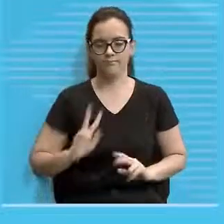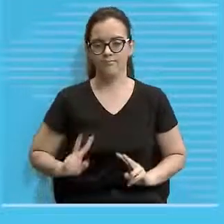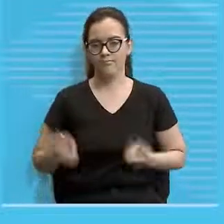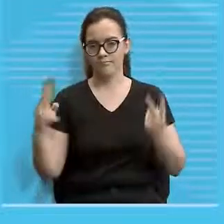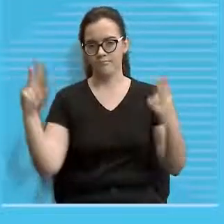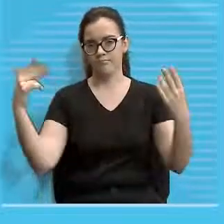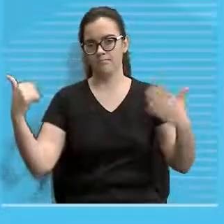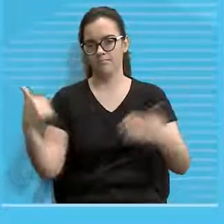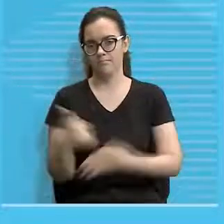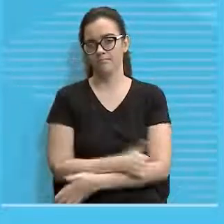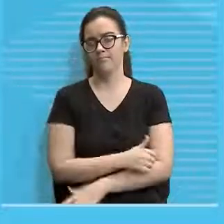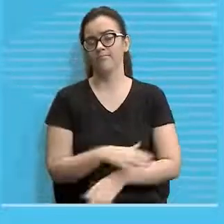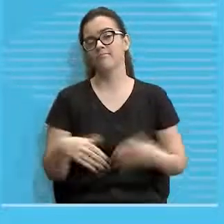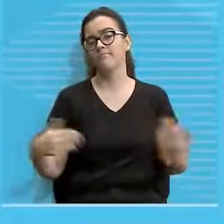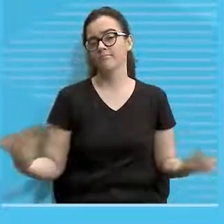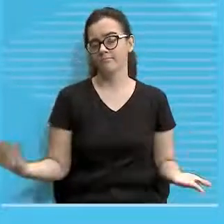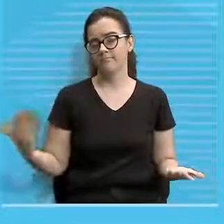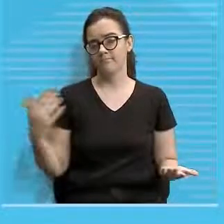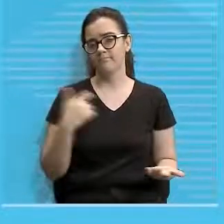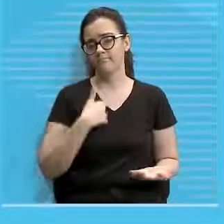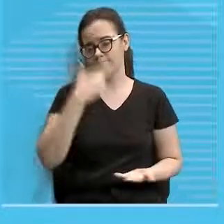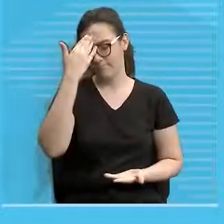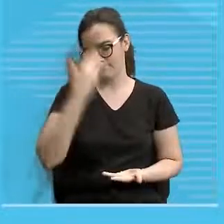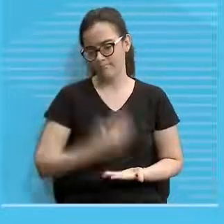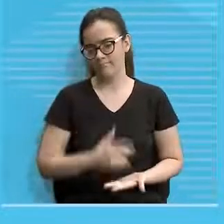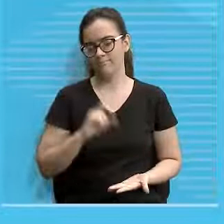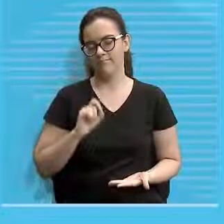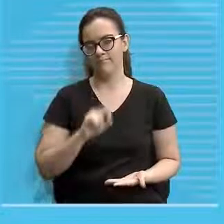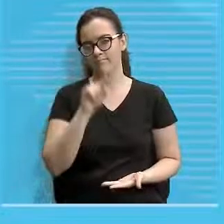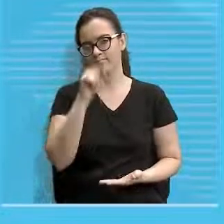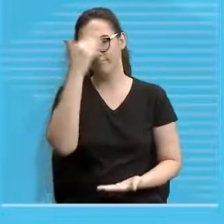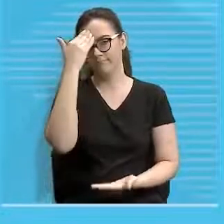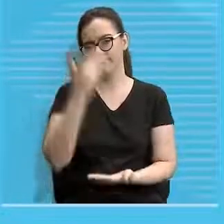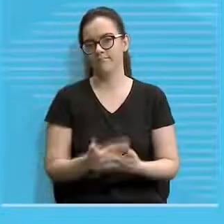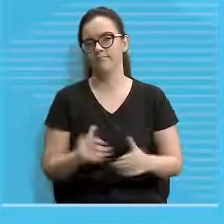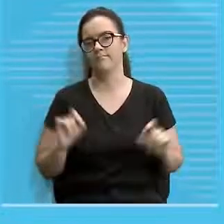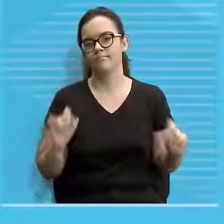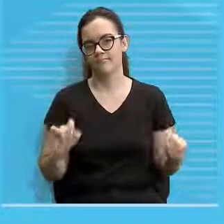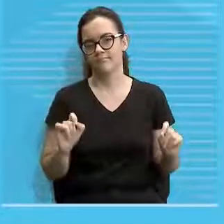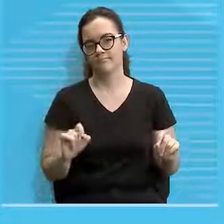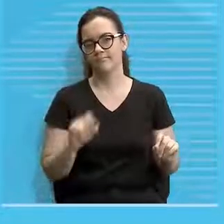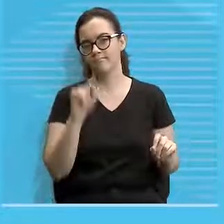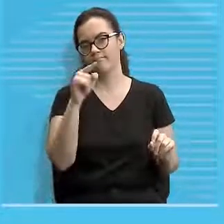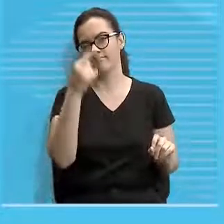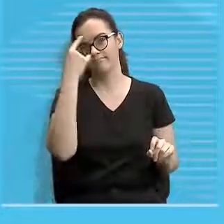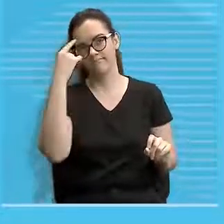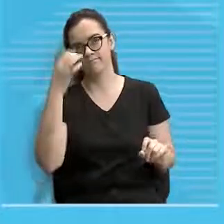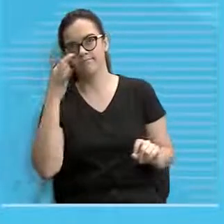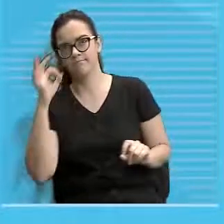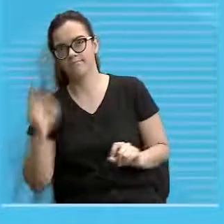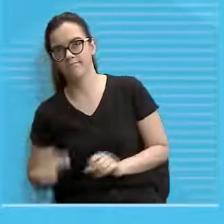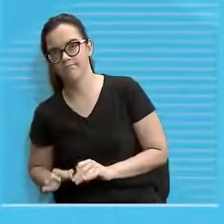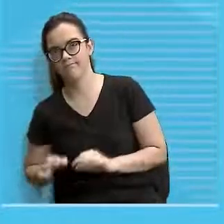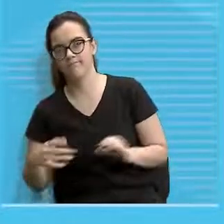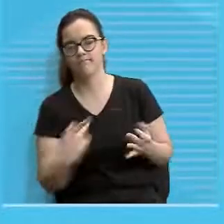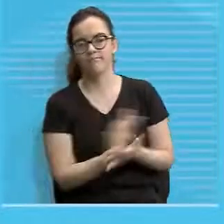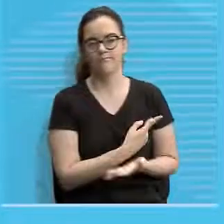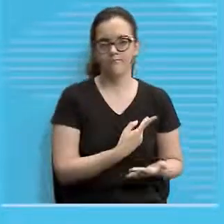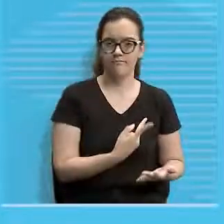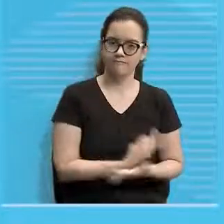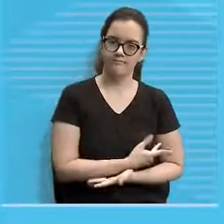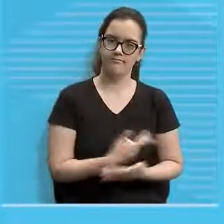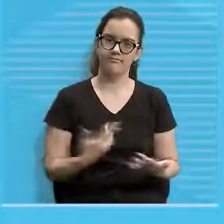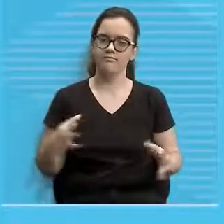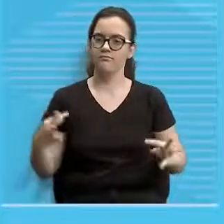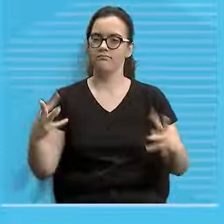aquela ideia do que a gente acredita, são as nossas crenças, o que a gente julga ser certo ou errado. E todo mundo tem a